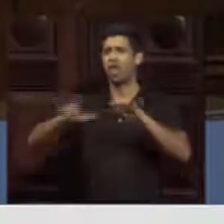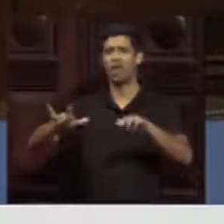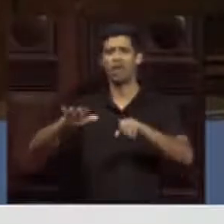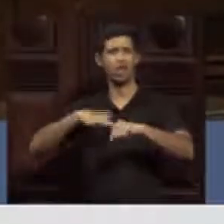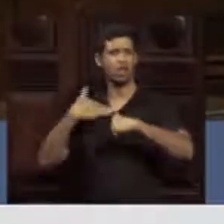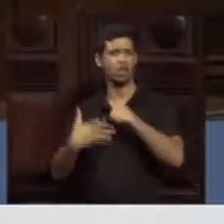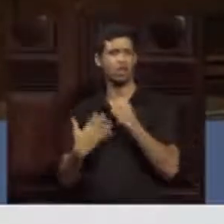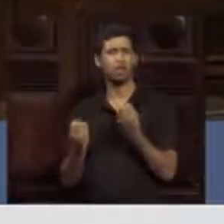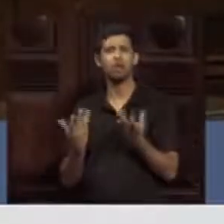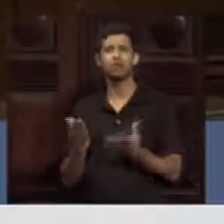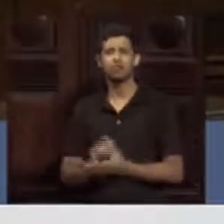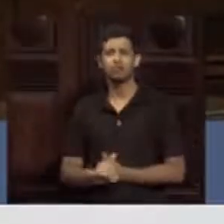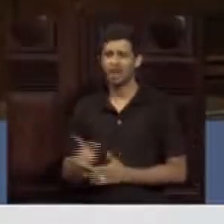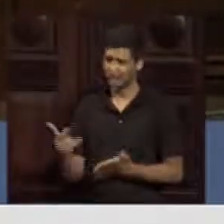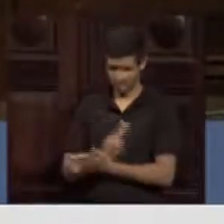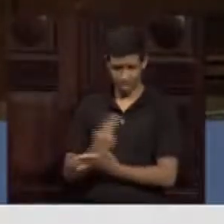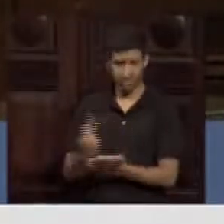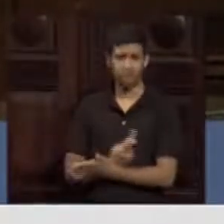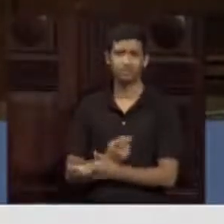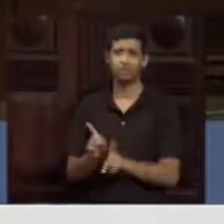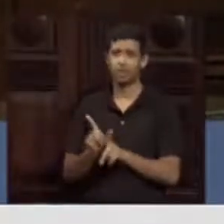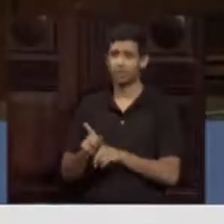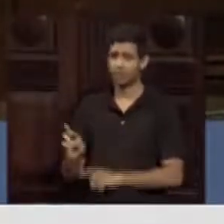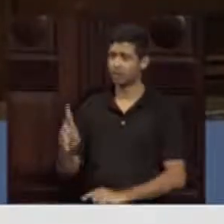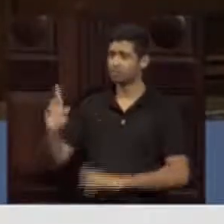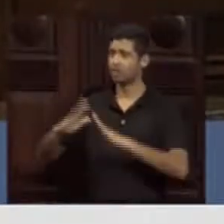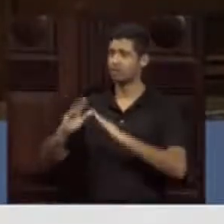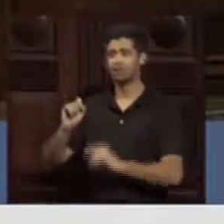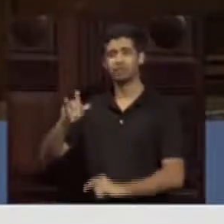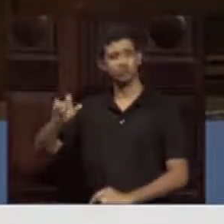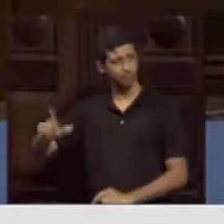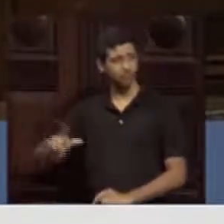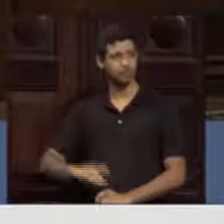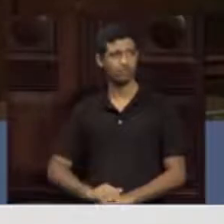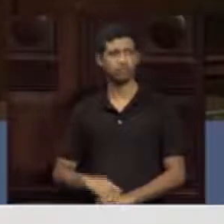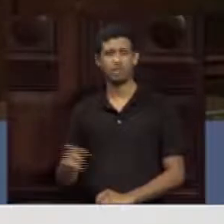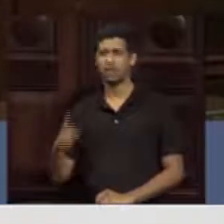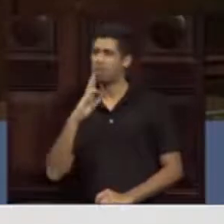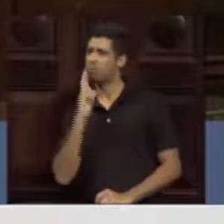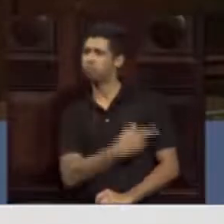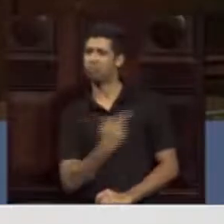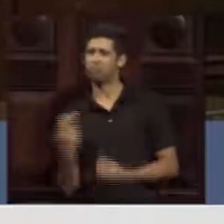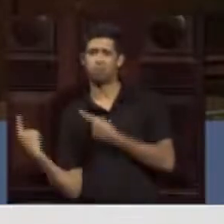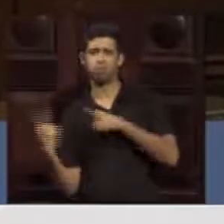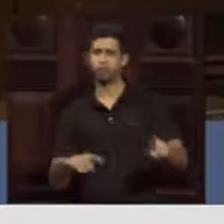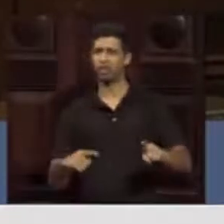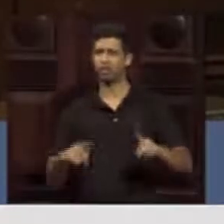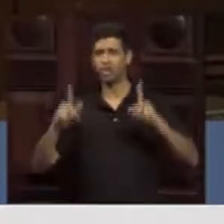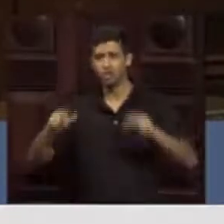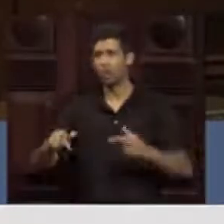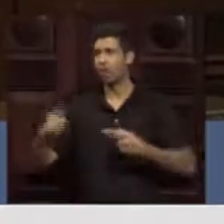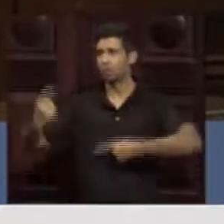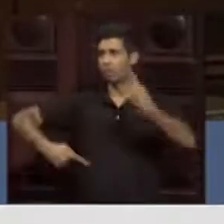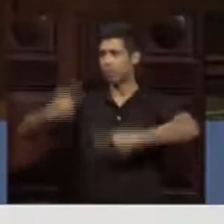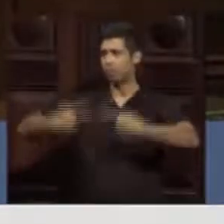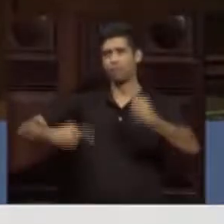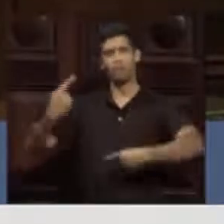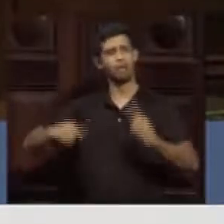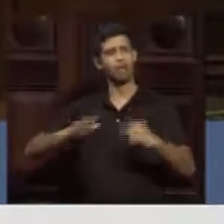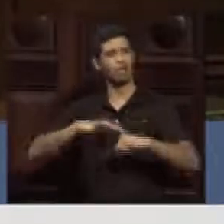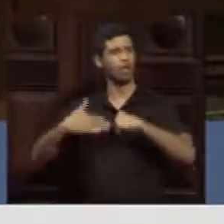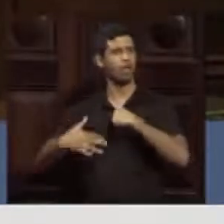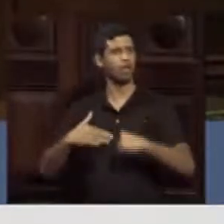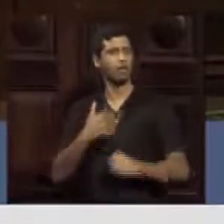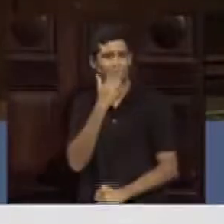do governo. Está errado o chefe da Casa Civil de responder na mesma moeda, jogando na